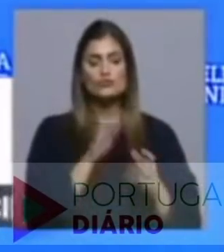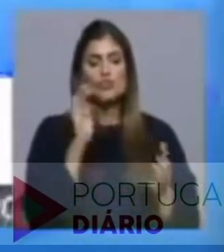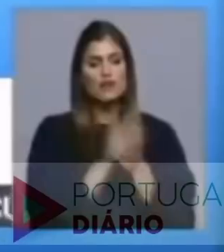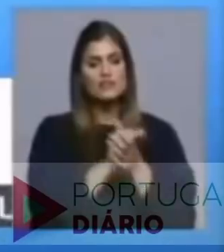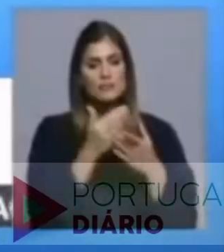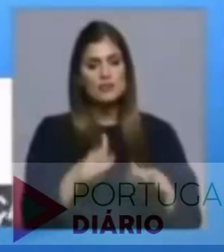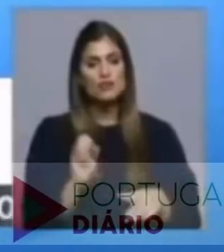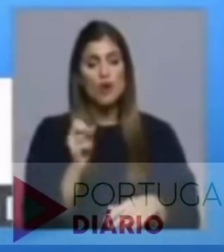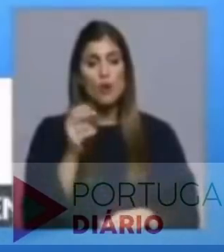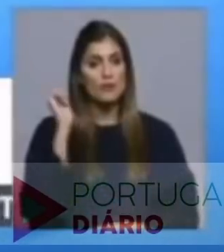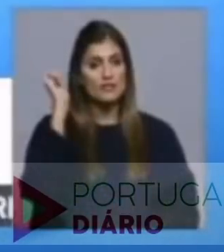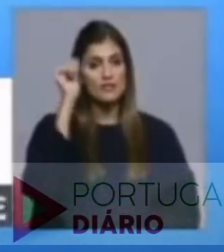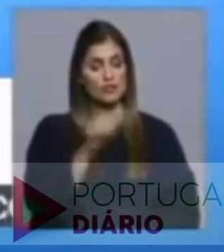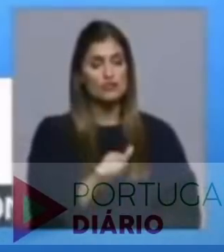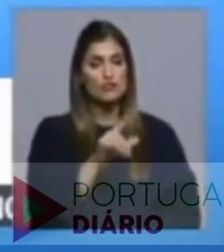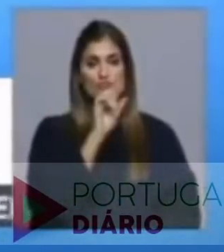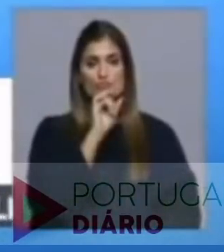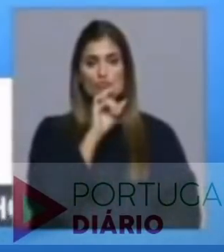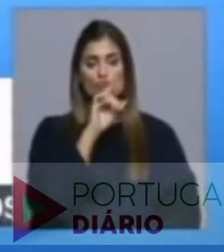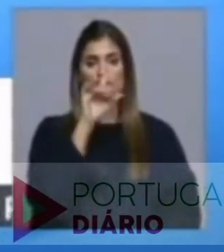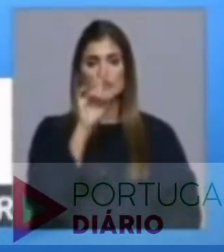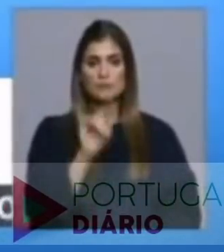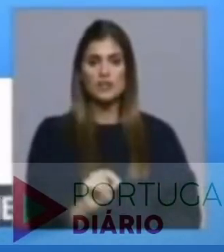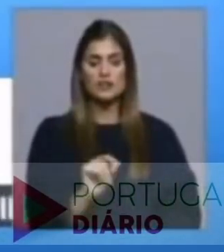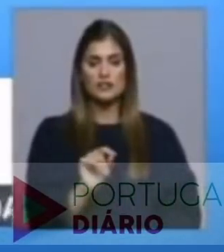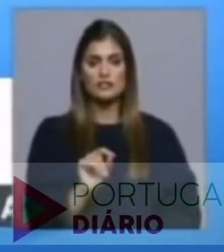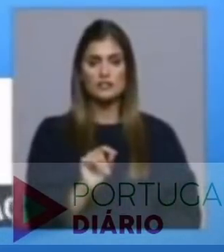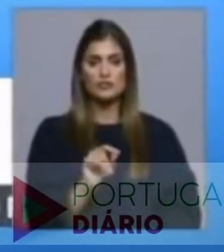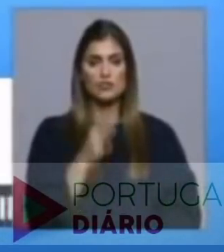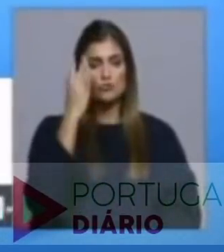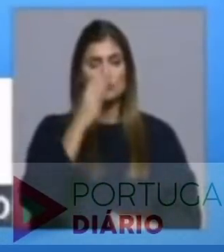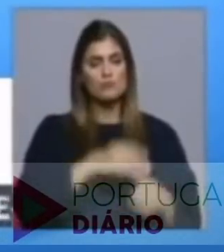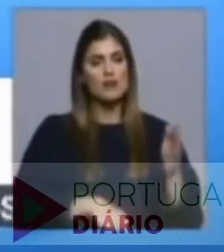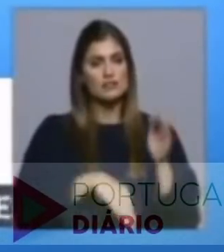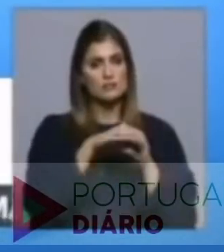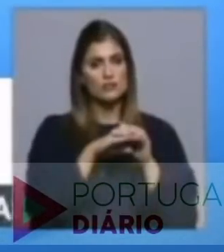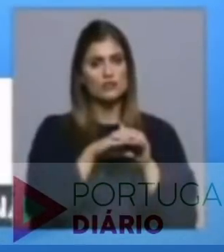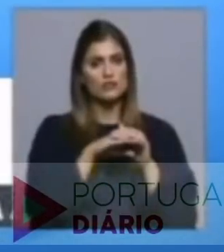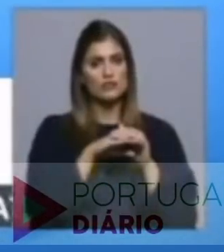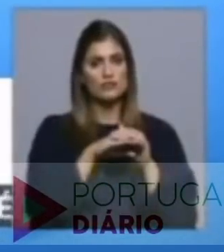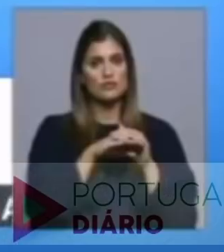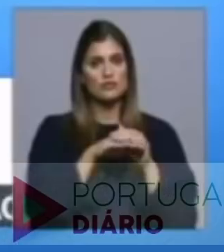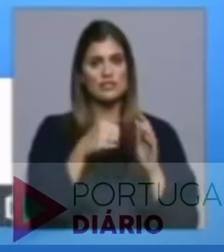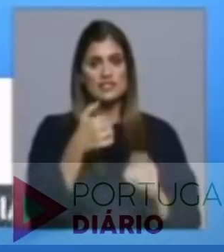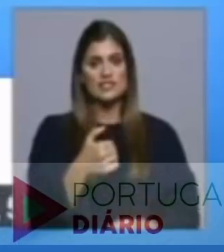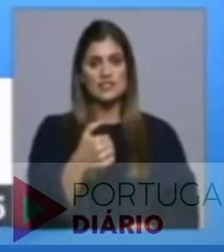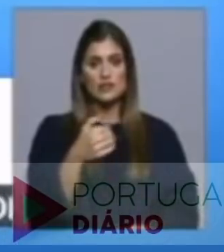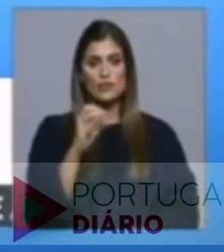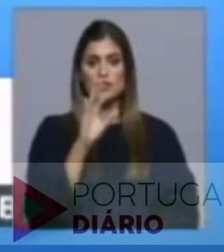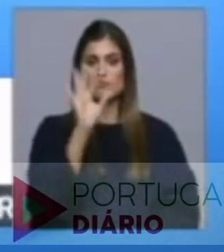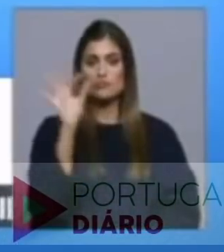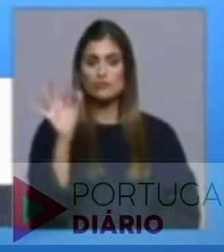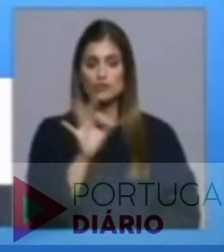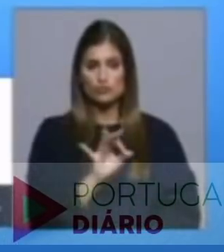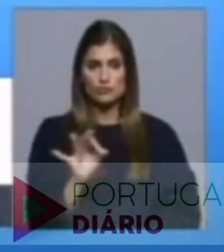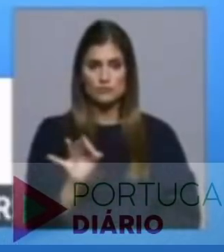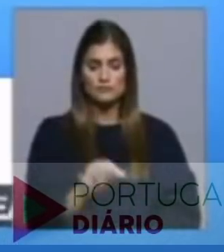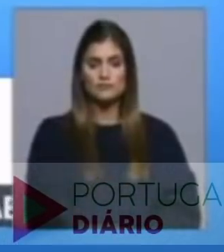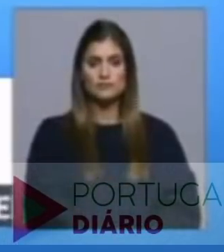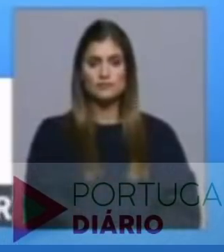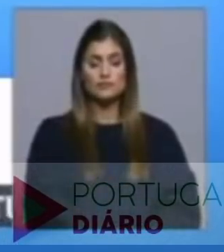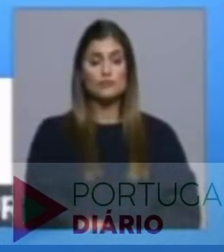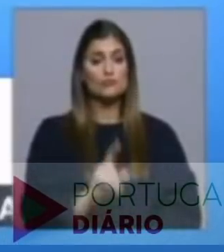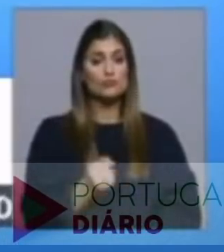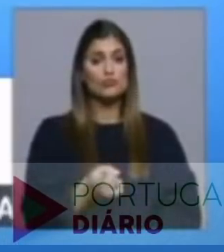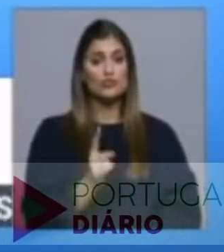ou batizados, poderão ter aí uma lotação de 50%. É por